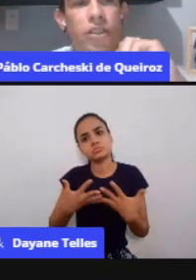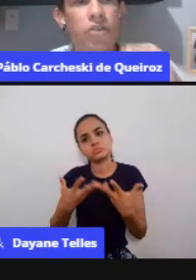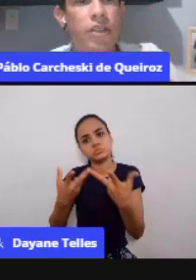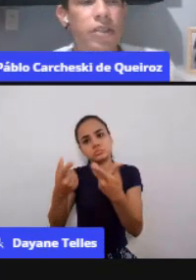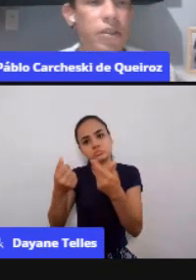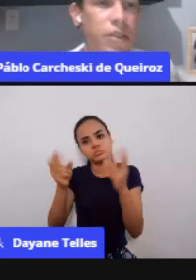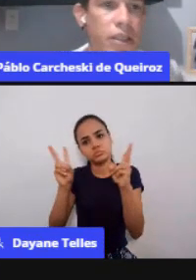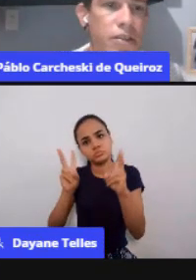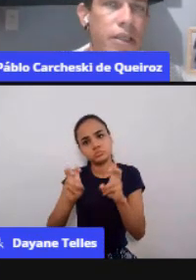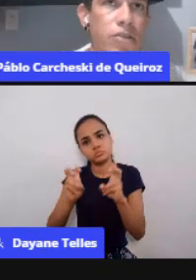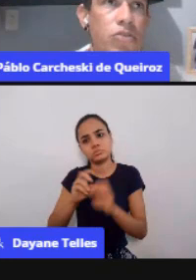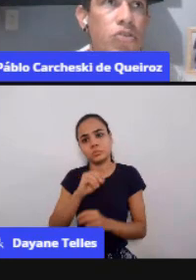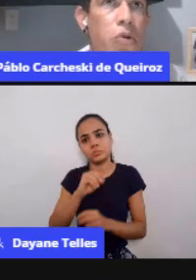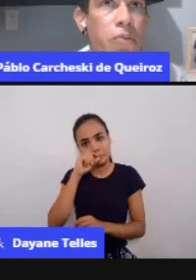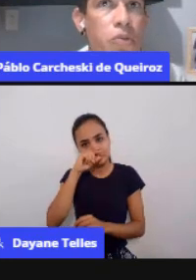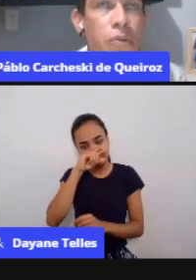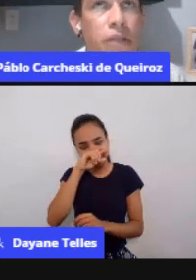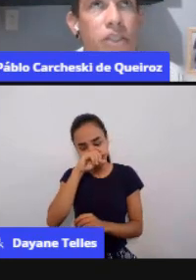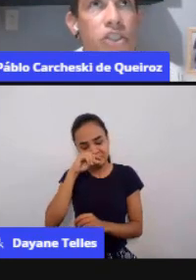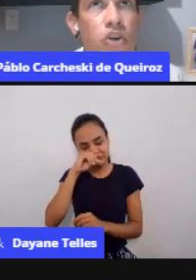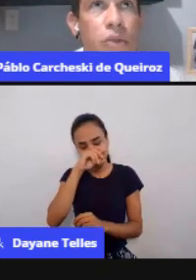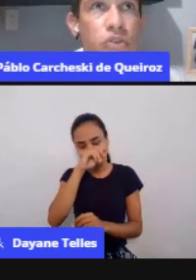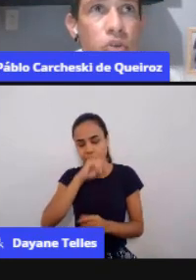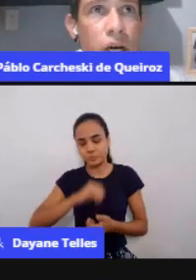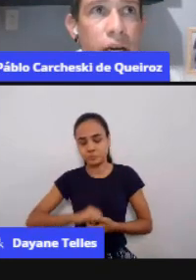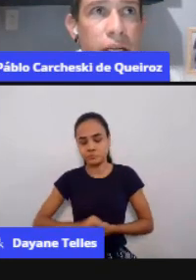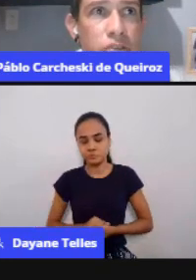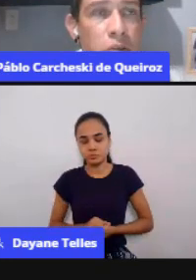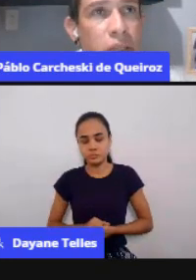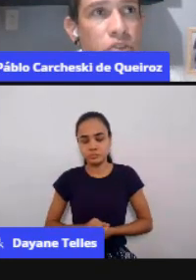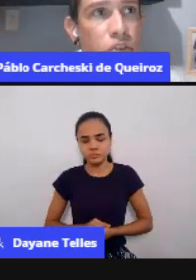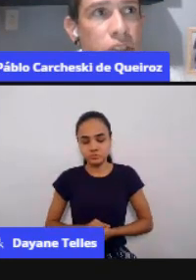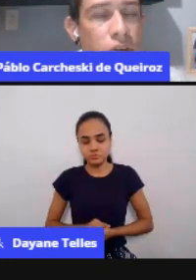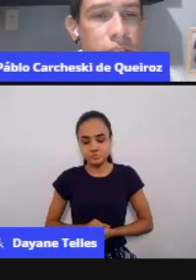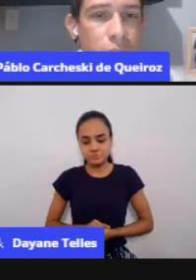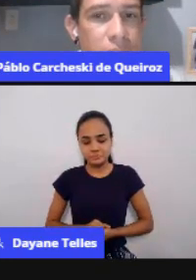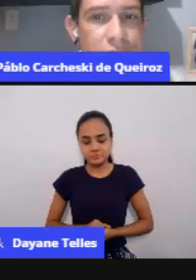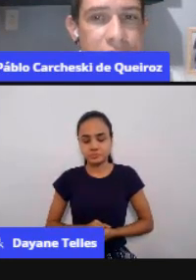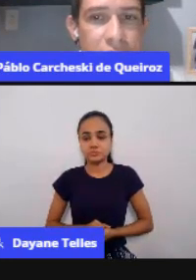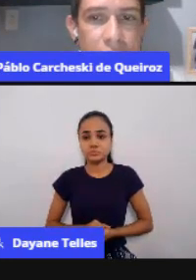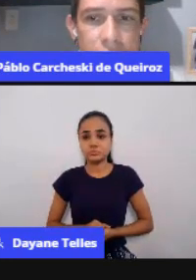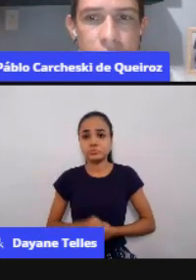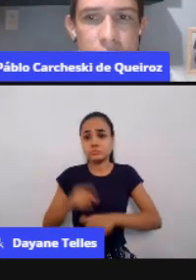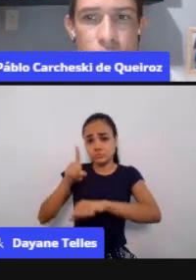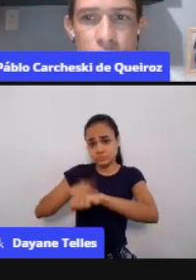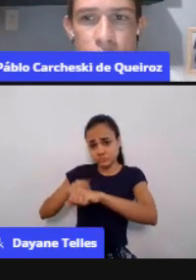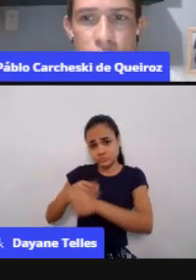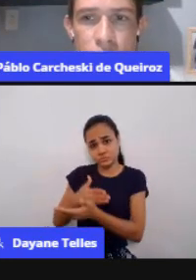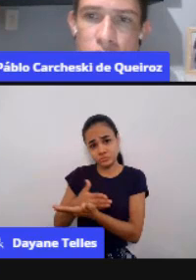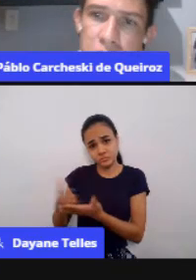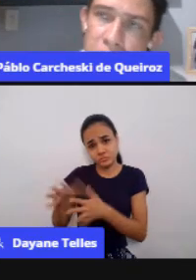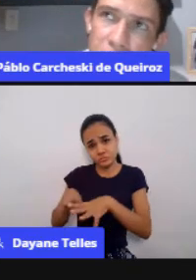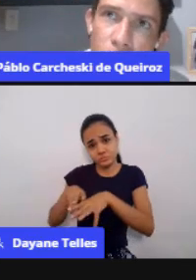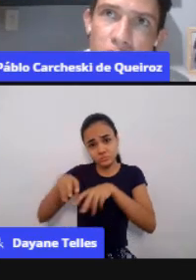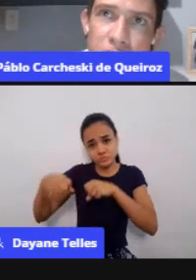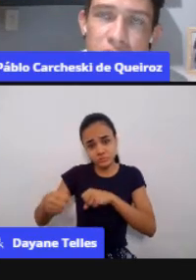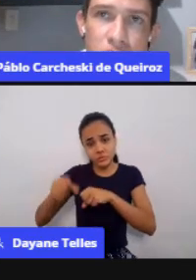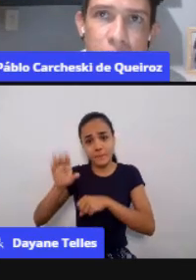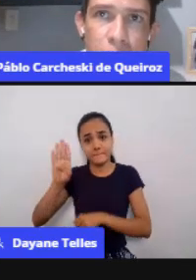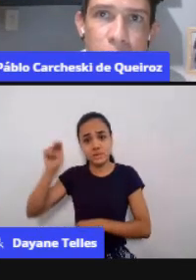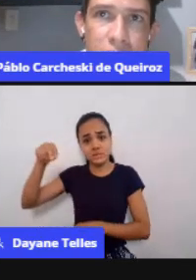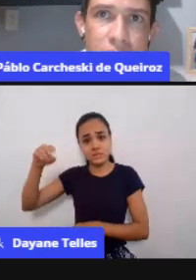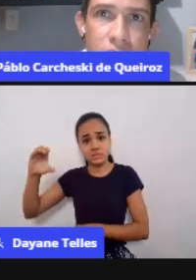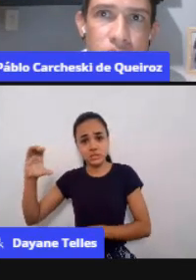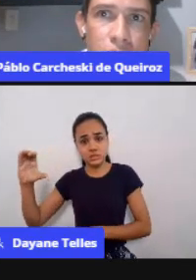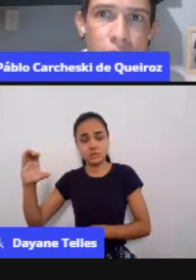É isso, Ignaldo, né? Desde do momento que a gente começou as formações, né, com relação à BNCC lá em 2019, né, que a